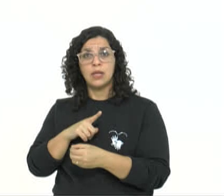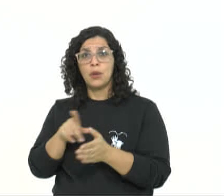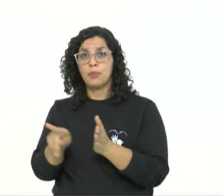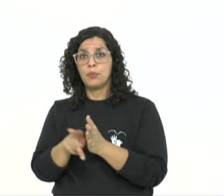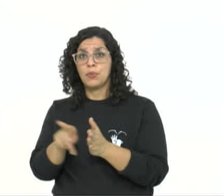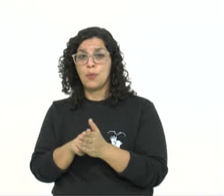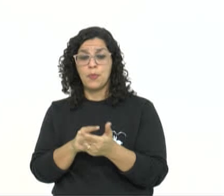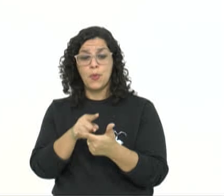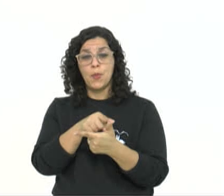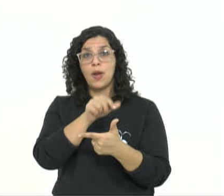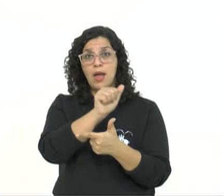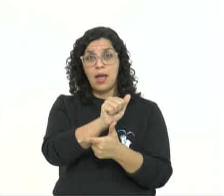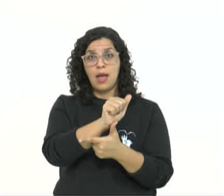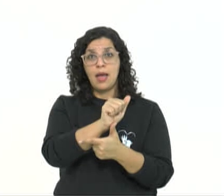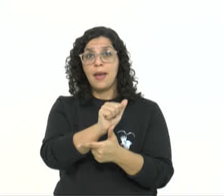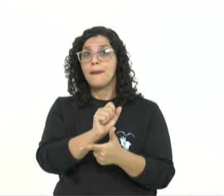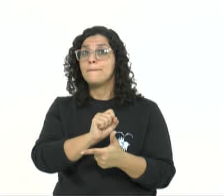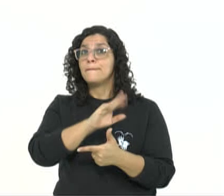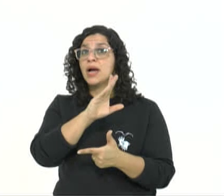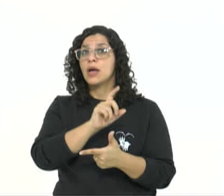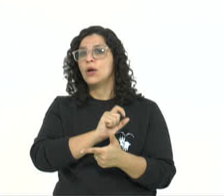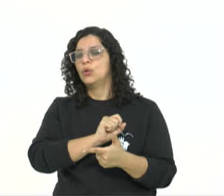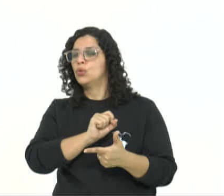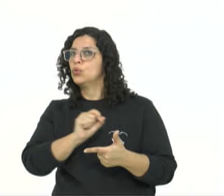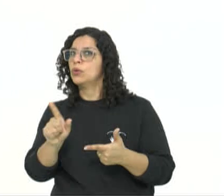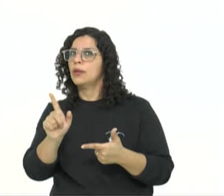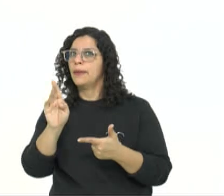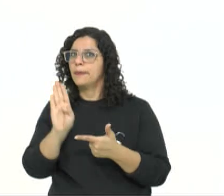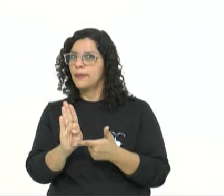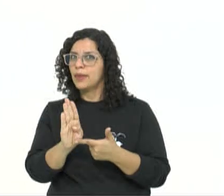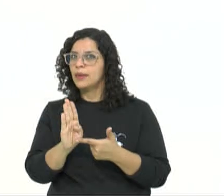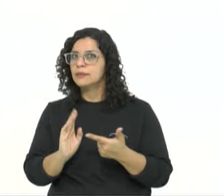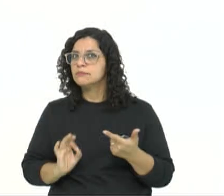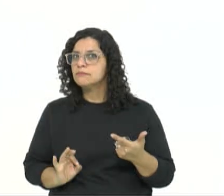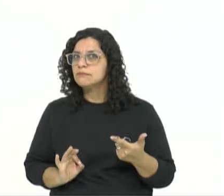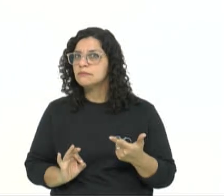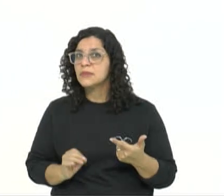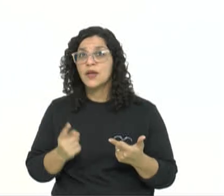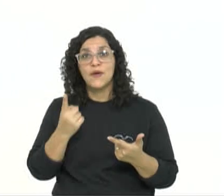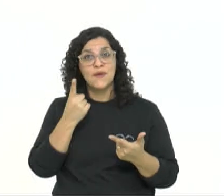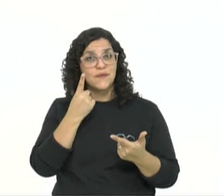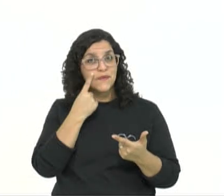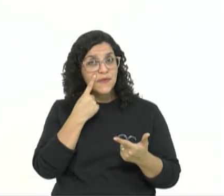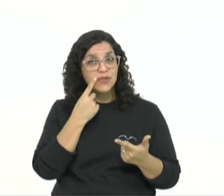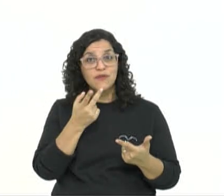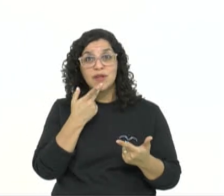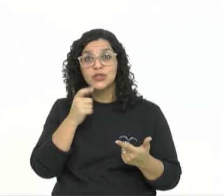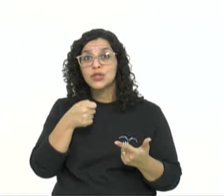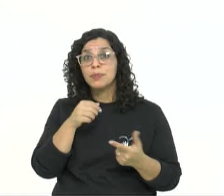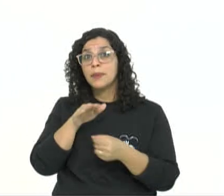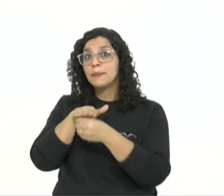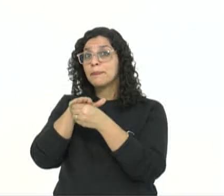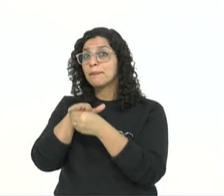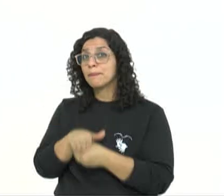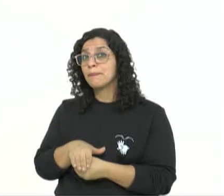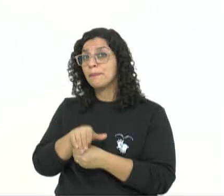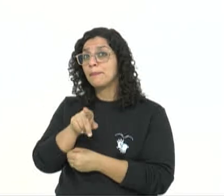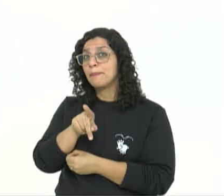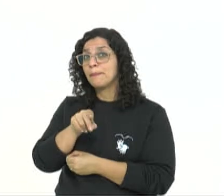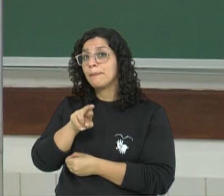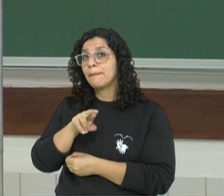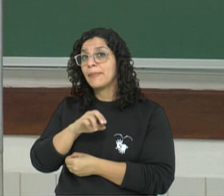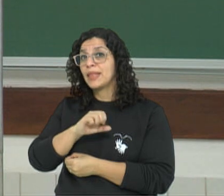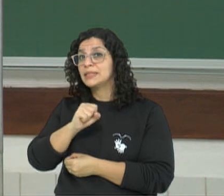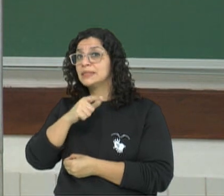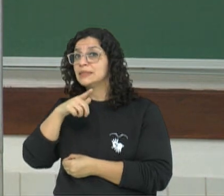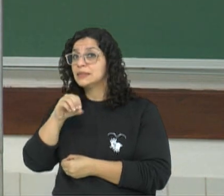do polegar sobre A é maior do que do indicador sobre B. Veja que agora ele está falando sobre pressão. Né?